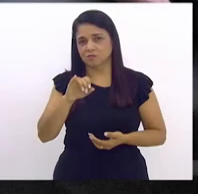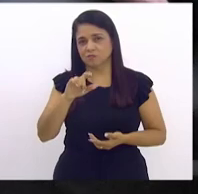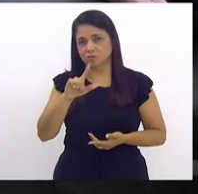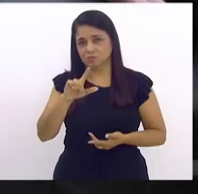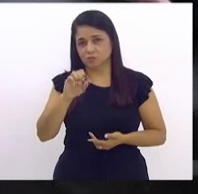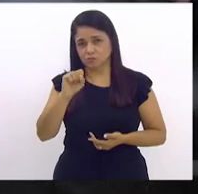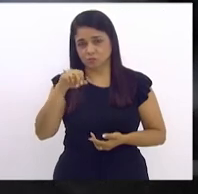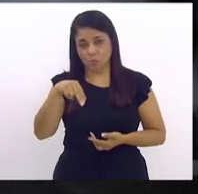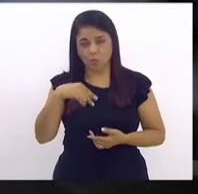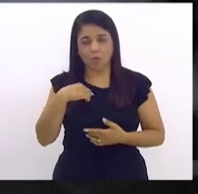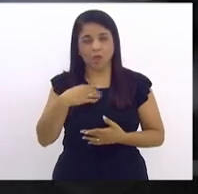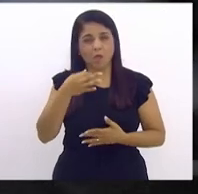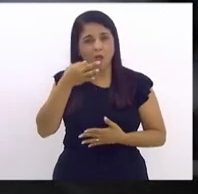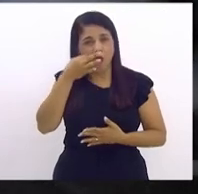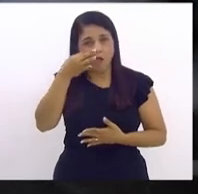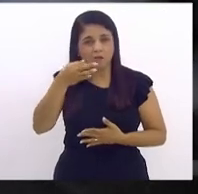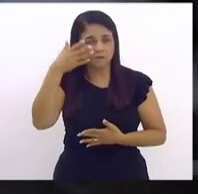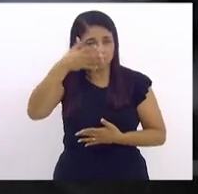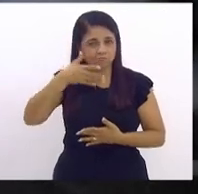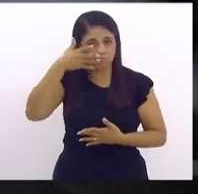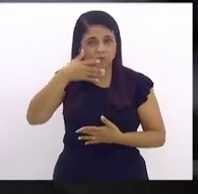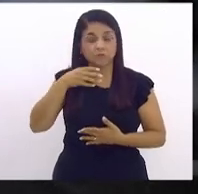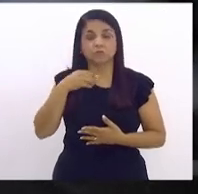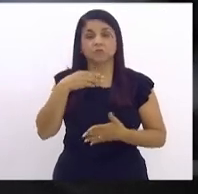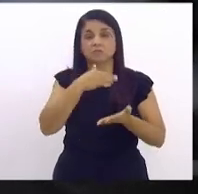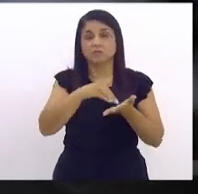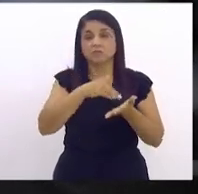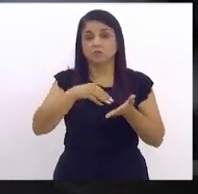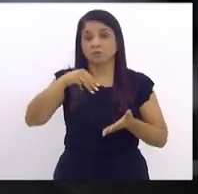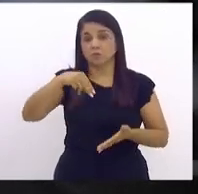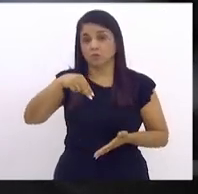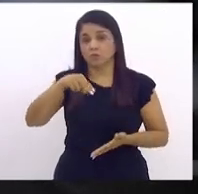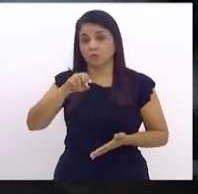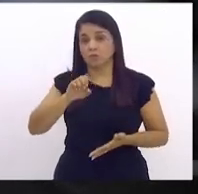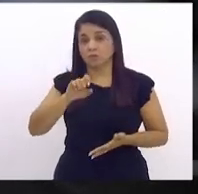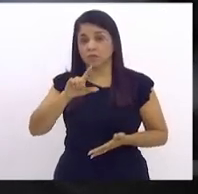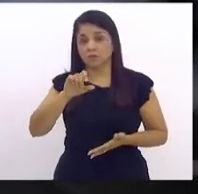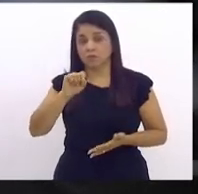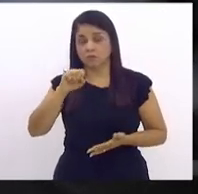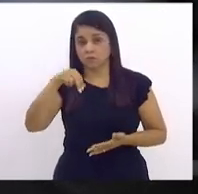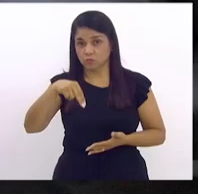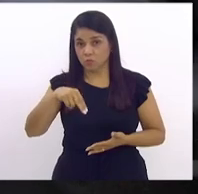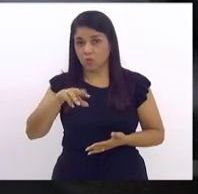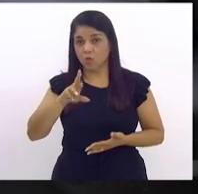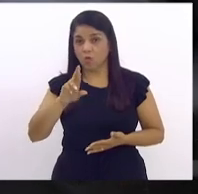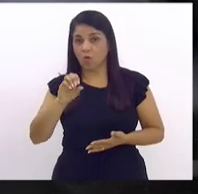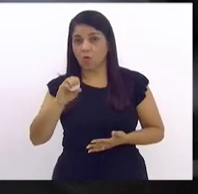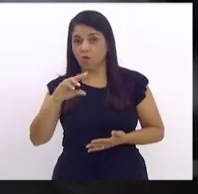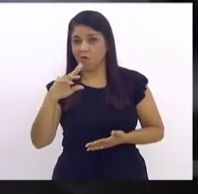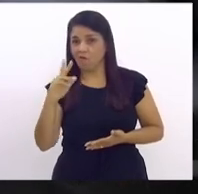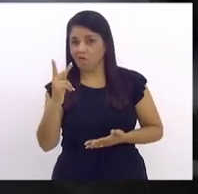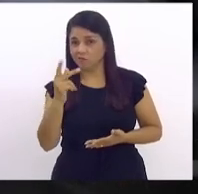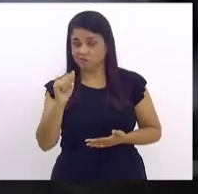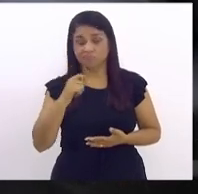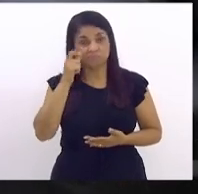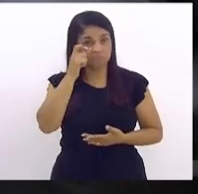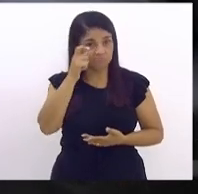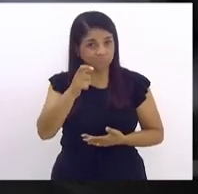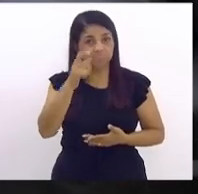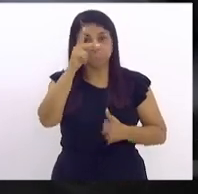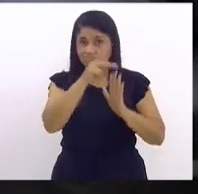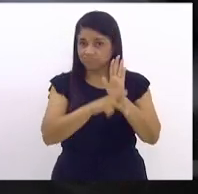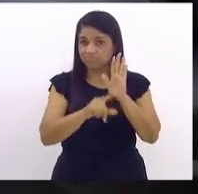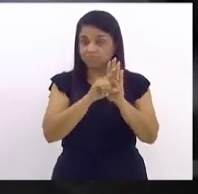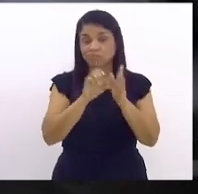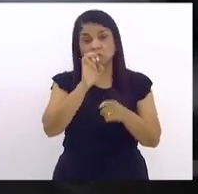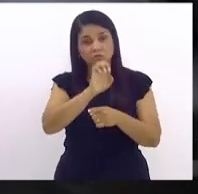uma exposição do secretário Nelson Rocha. Sim, sim, sim, que era um grande E é um projeto muito interessante, até porque agora acho que os estados